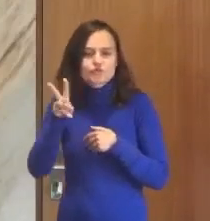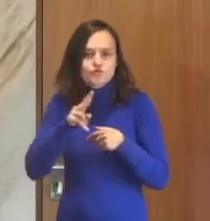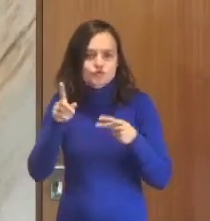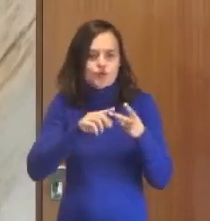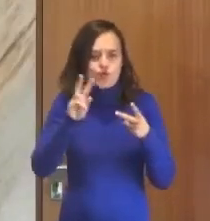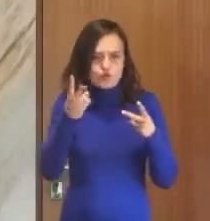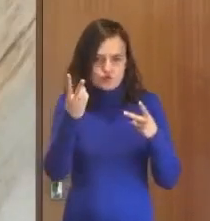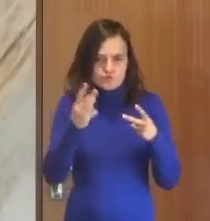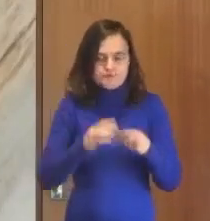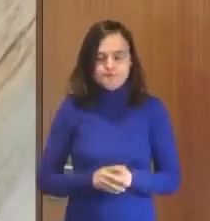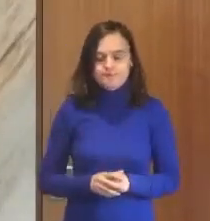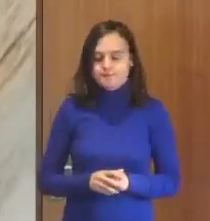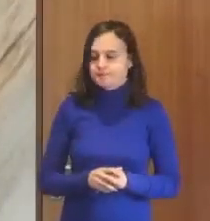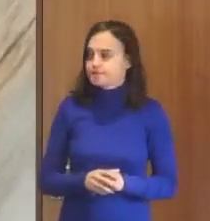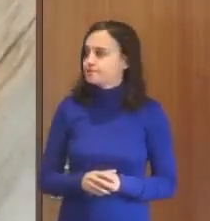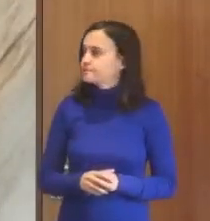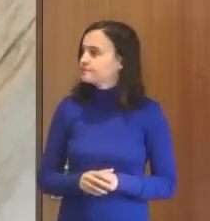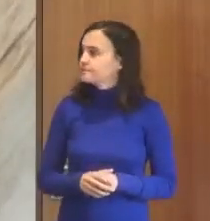tomos.